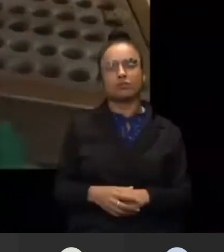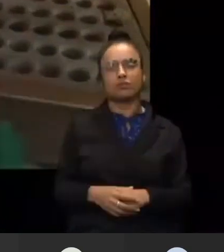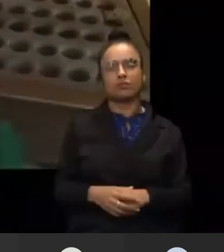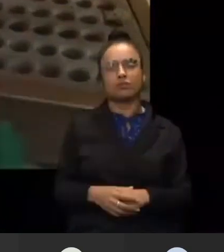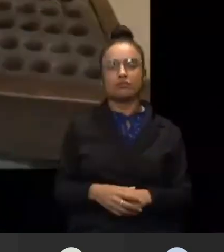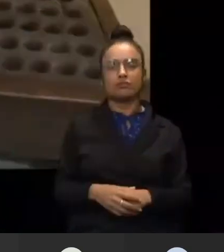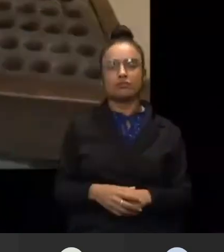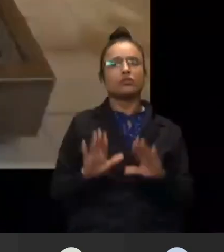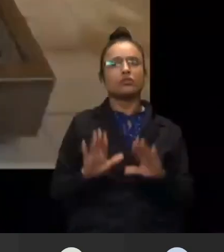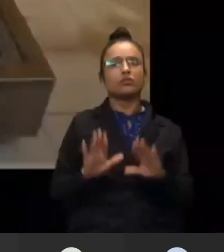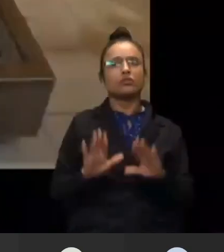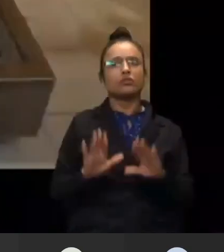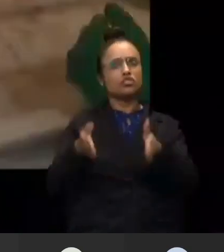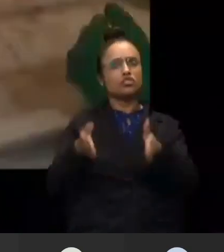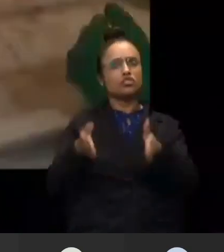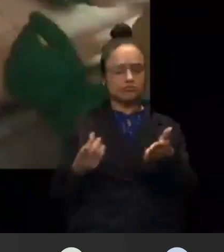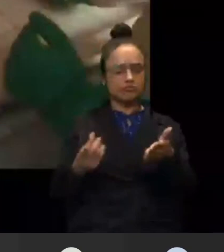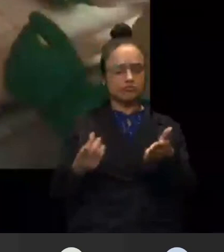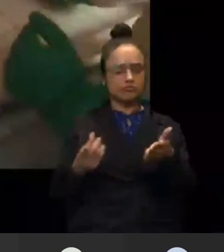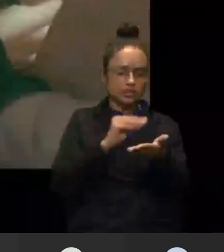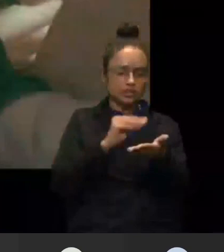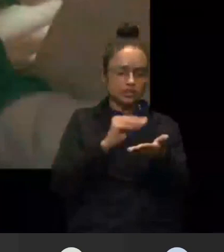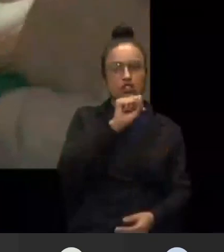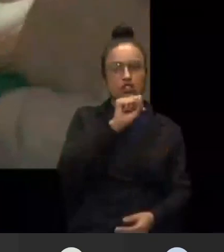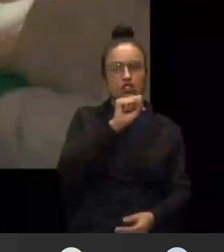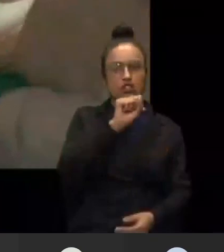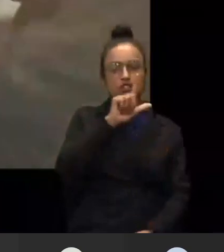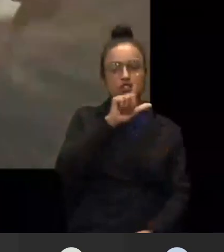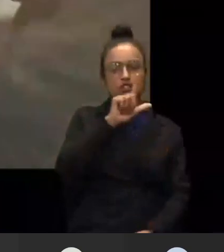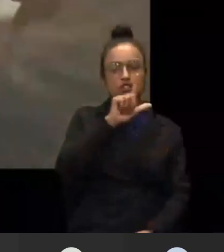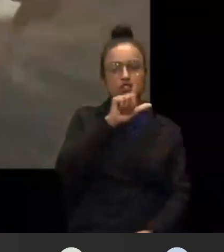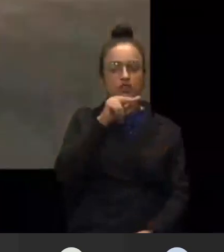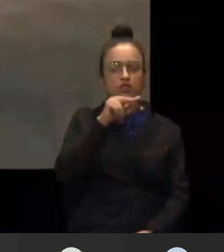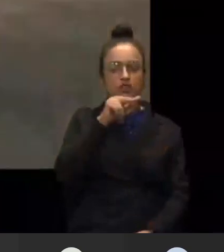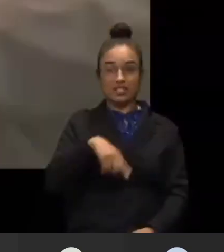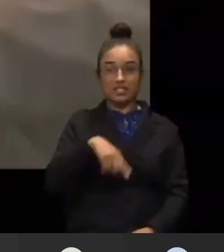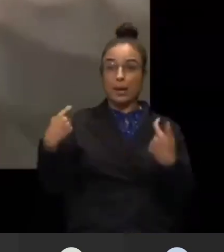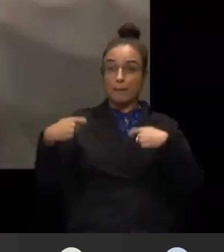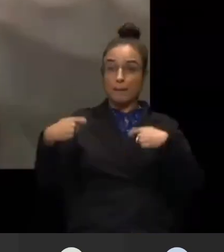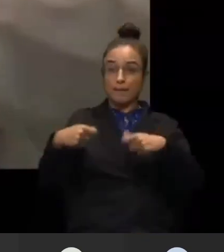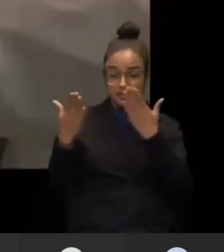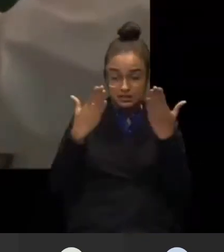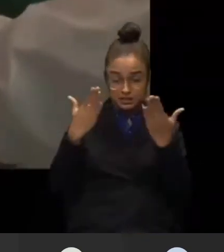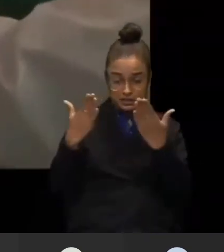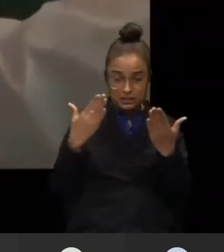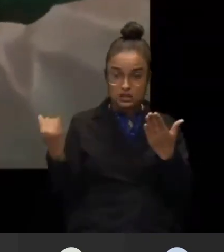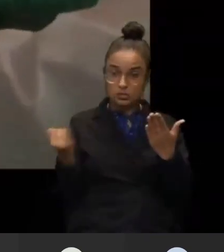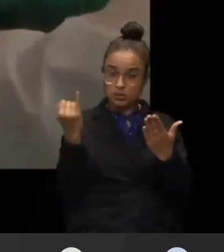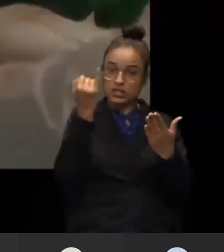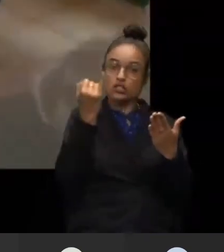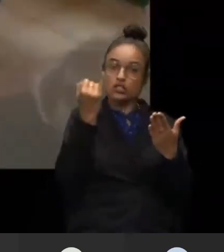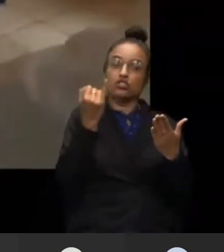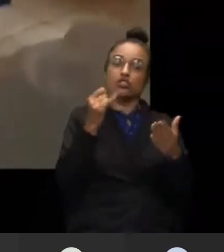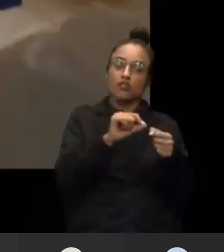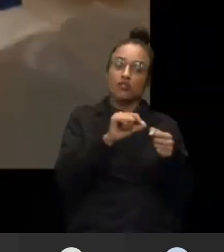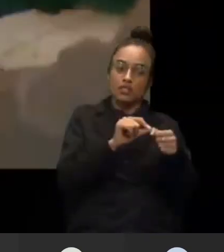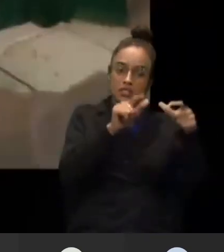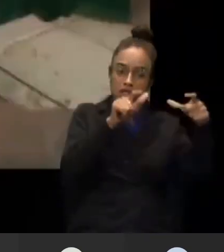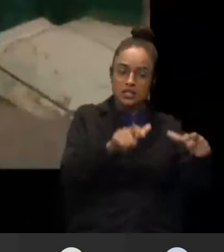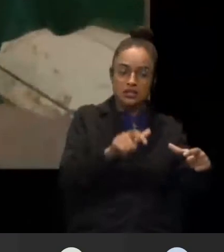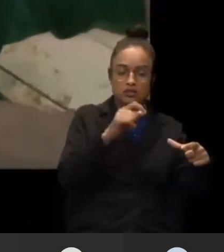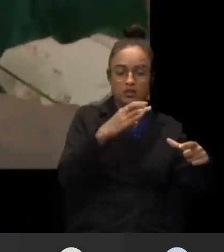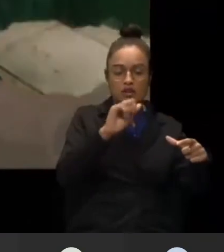Agora nós vamos adicionar o solvente. Esse processo, essa etapa deve ser realizada na capela. Você observou